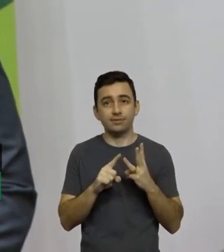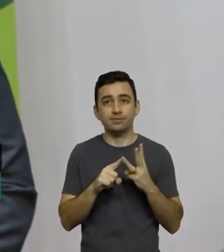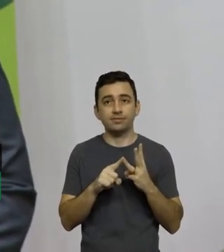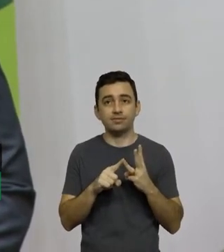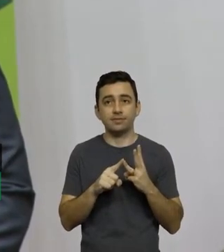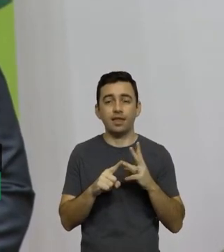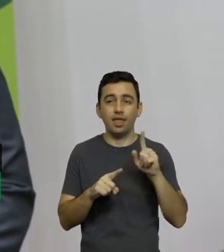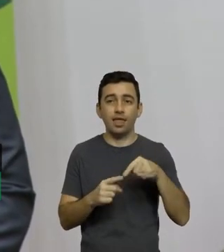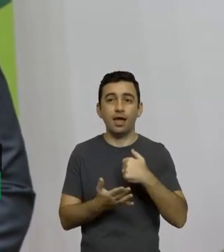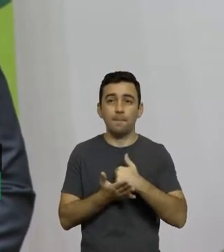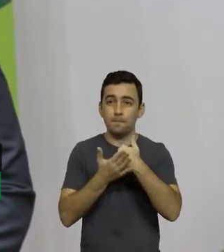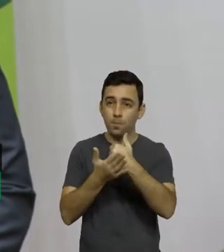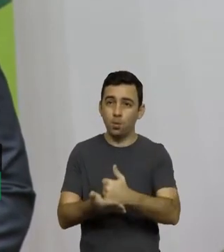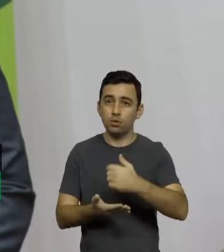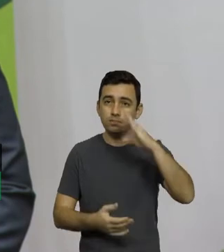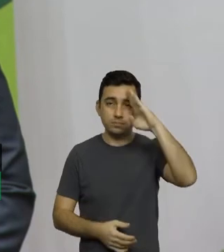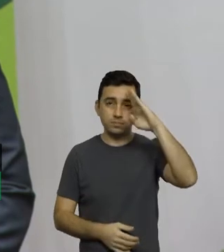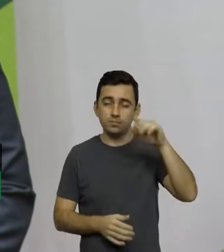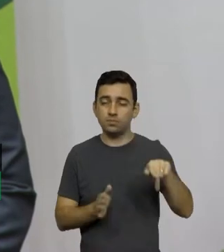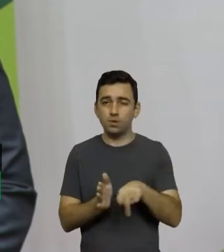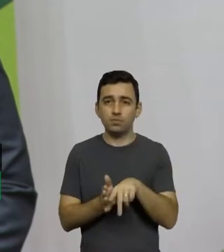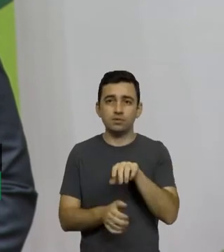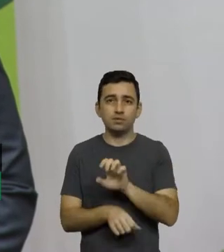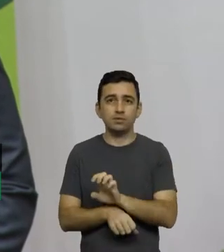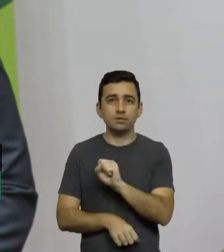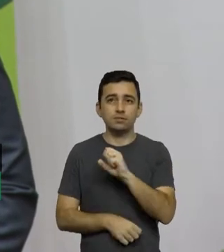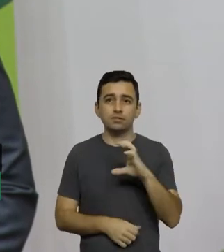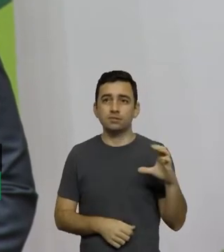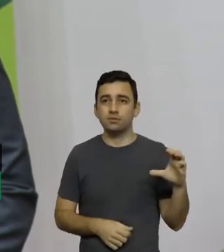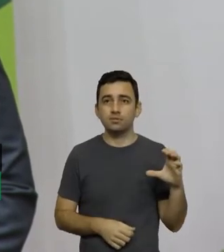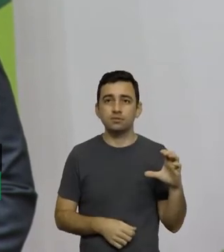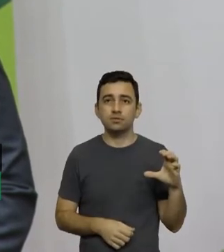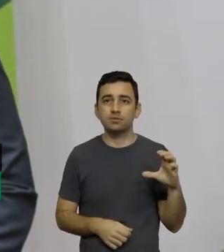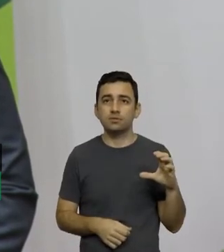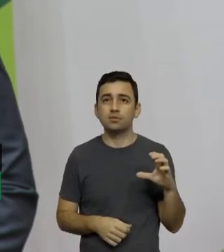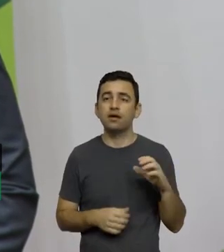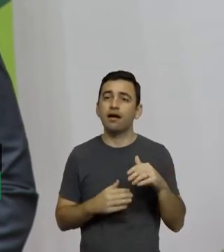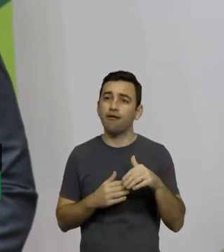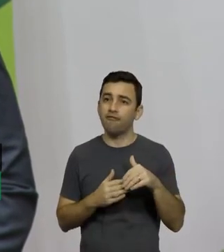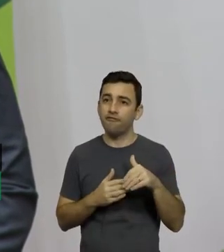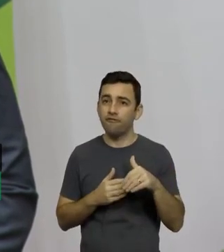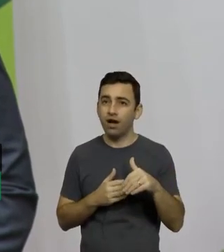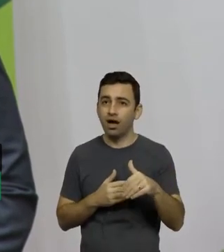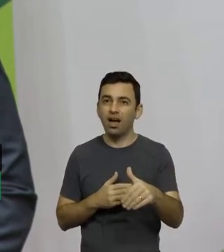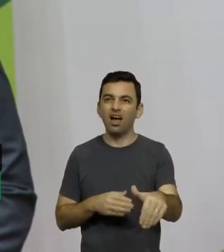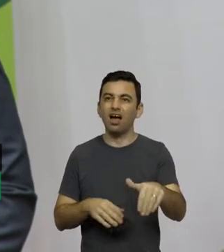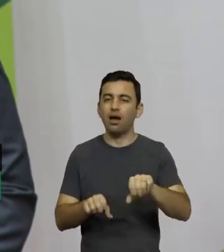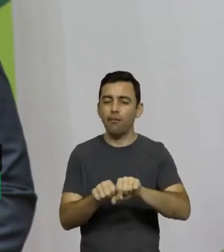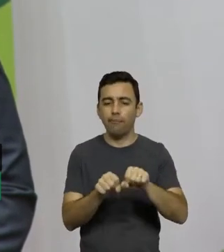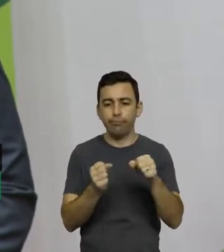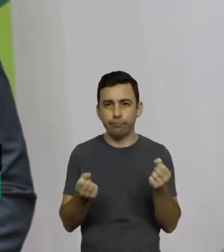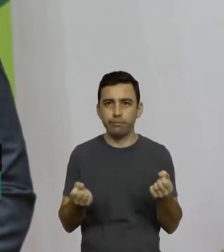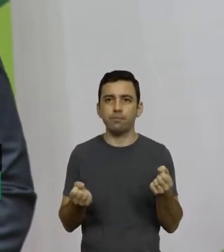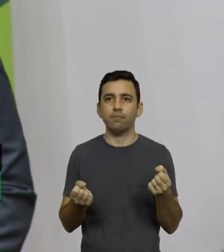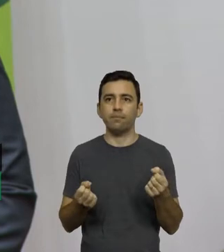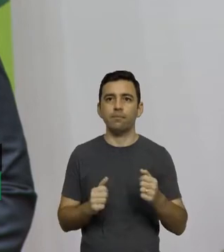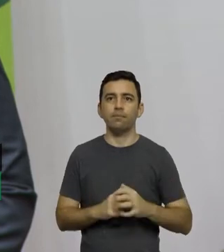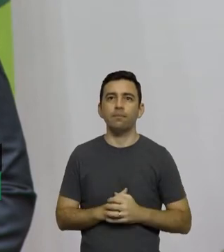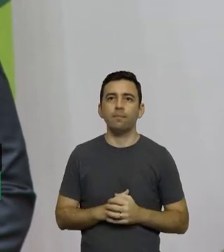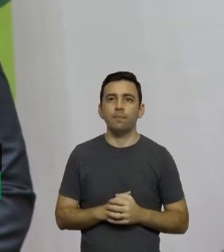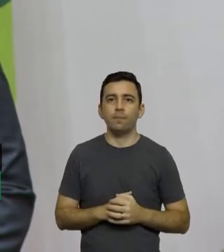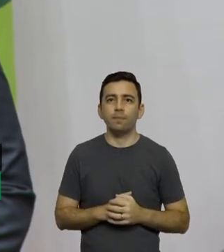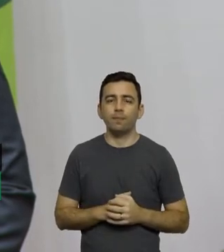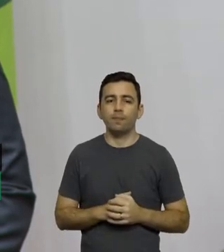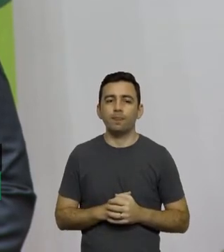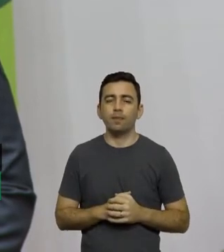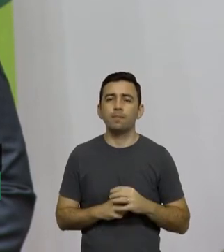o apoio dos militares estaduais, ela está em prestes a cair. E por